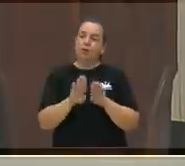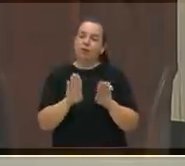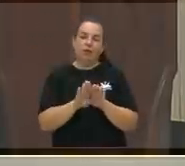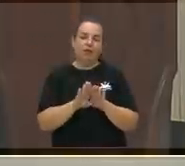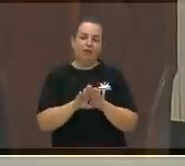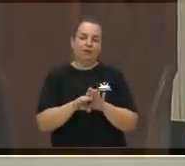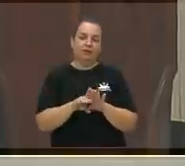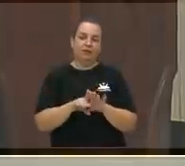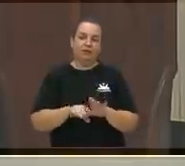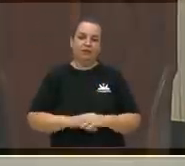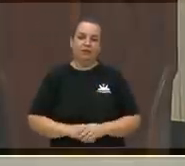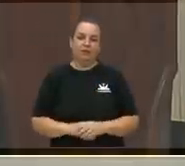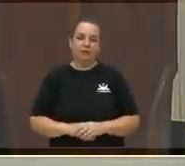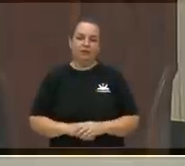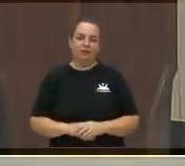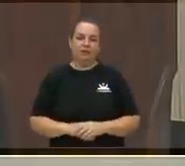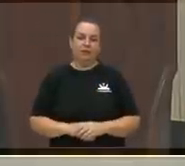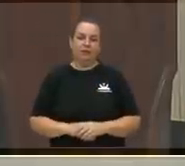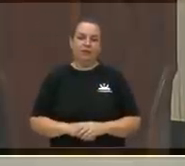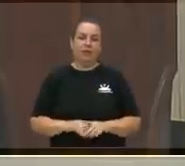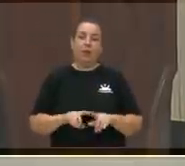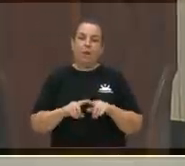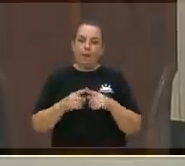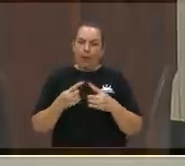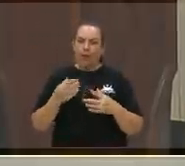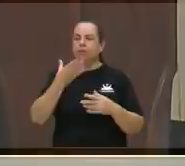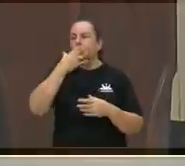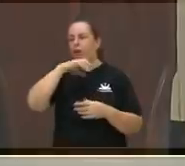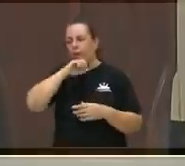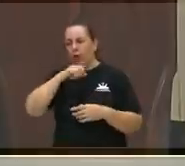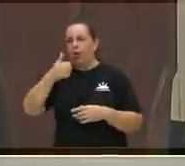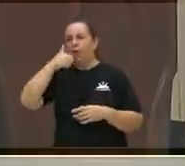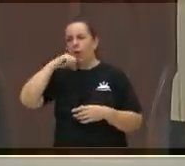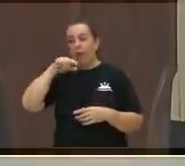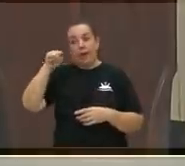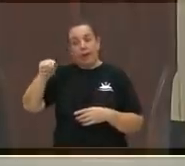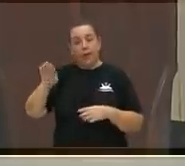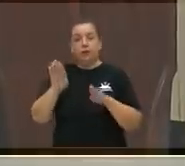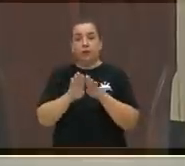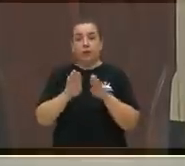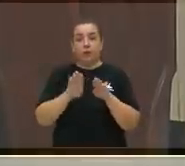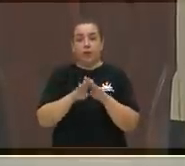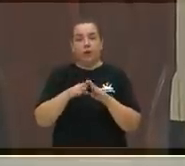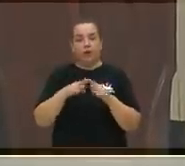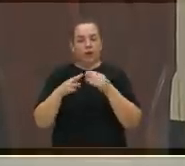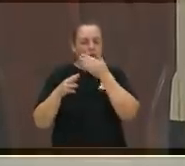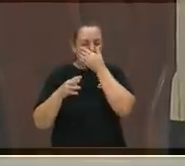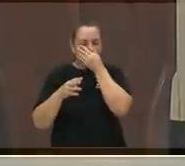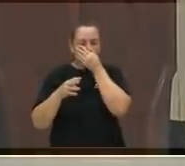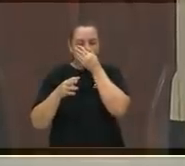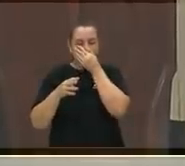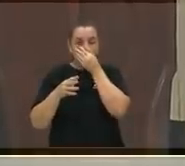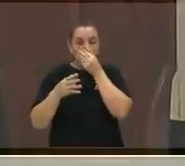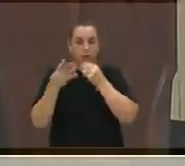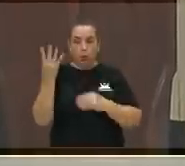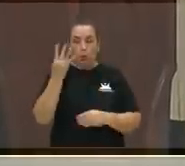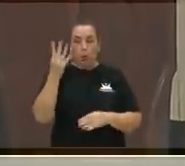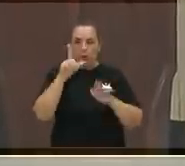é mas para os pais também vale se esse quarto mandamento honrar pai e mãe